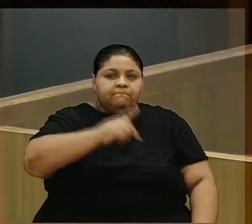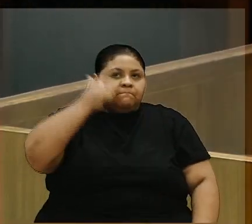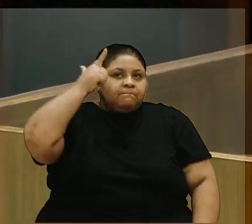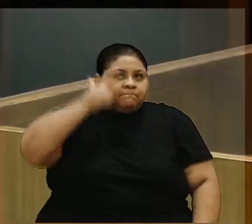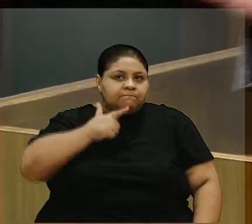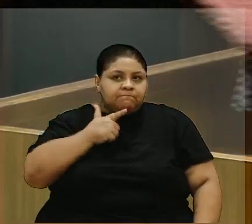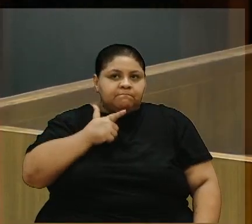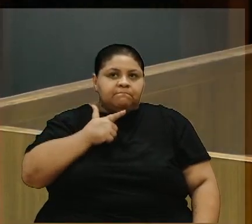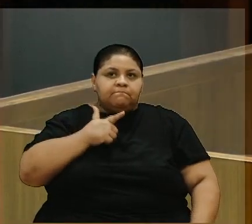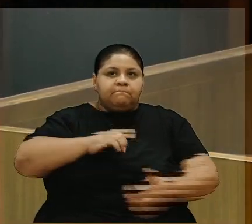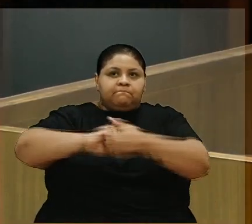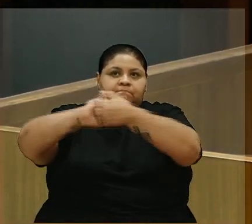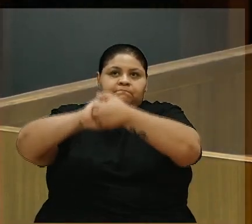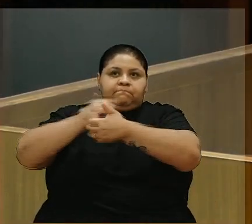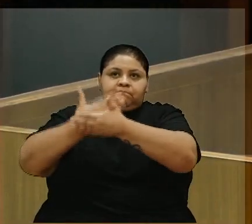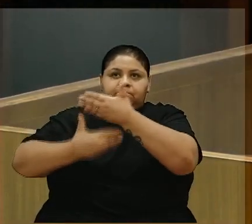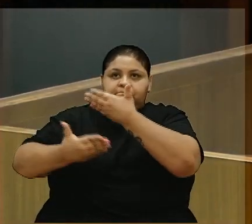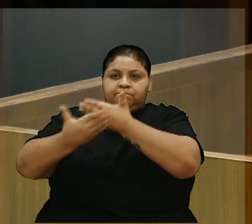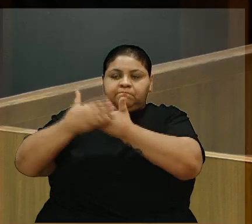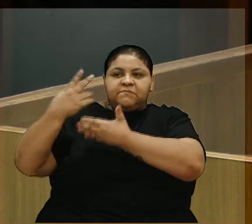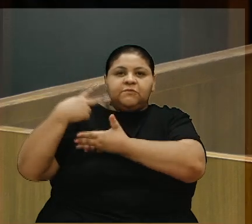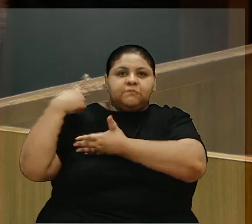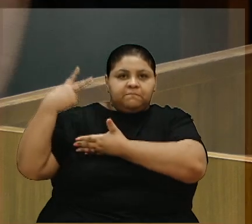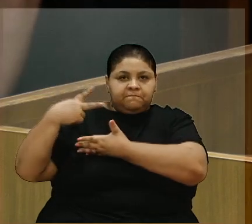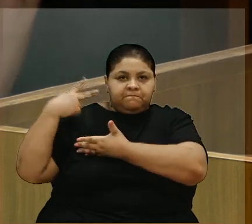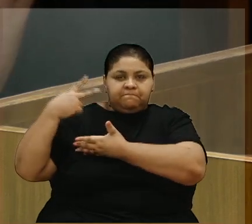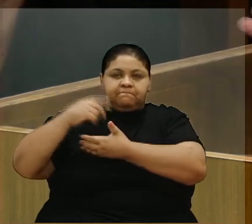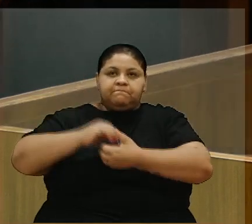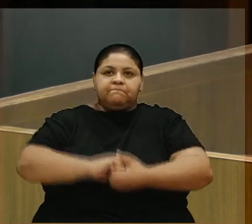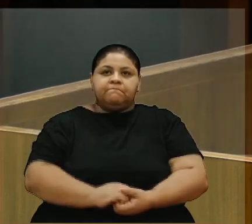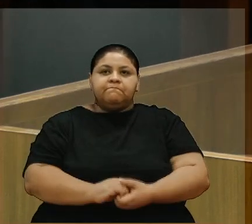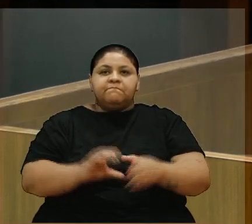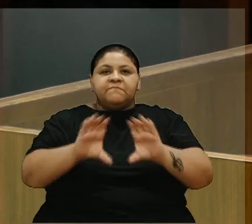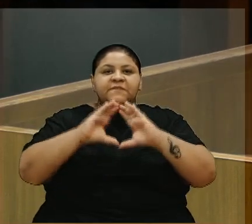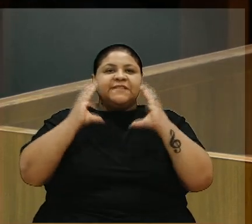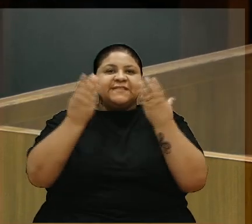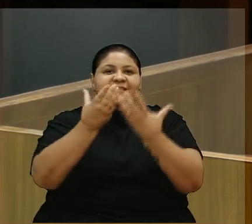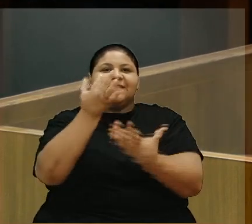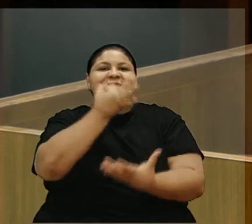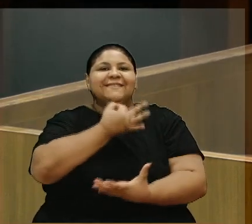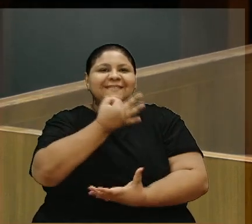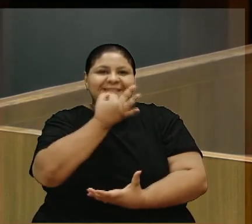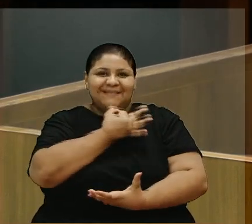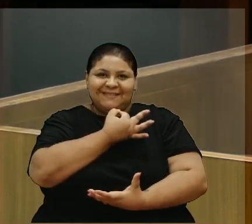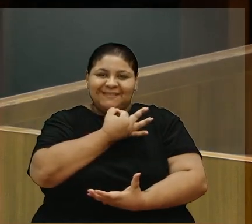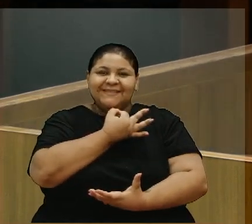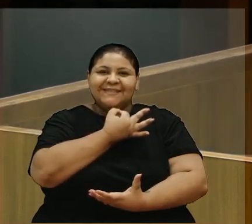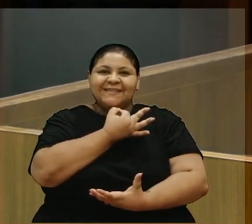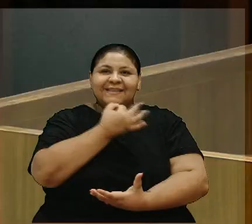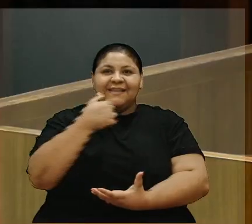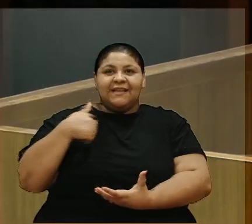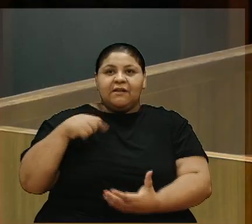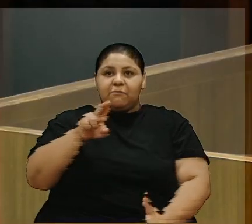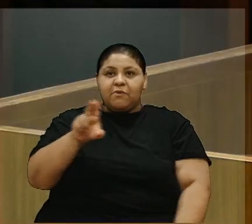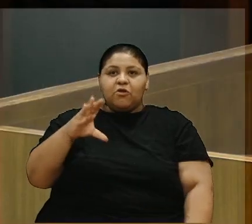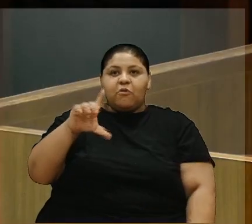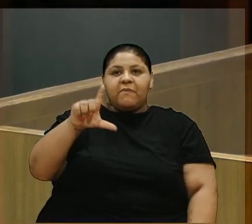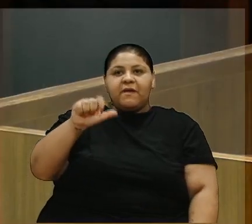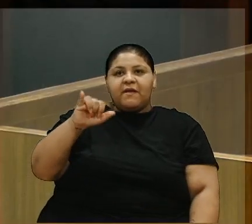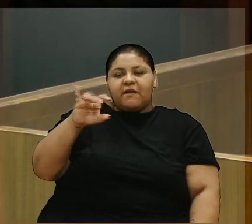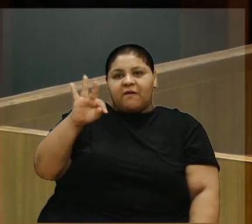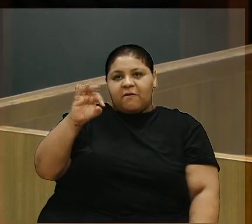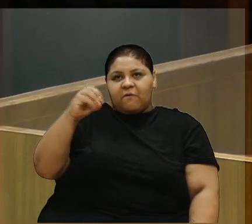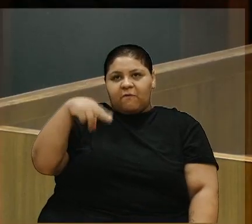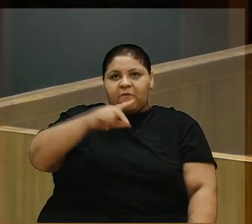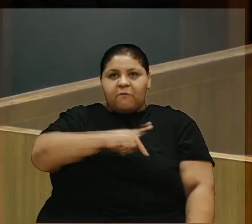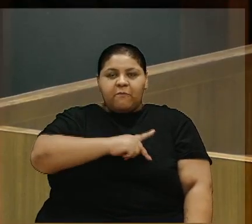Carenhato, cumprimento todos os nobres vereadores, a comunidade caxiense. Eu me chamo Clayton Melo, sou presidente